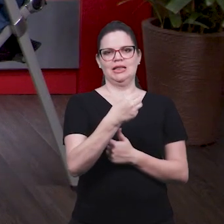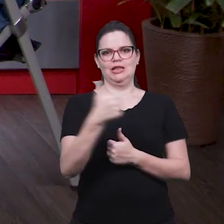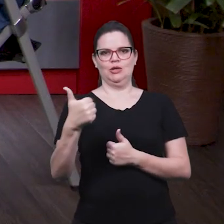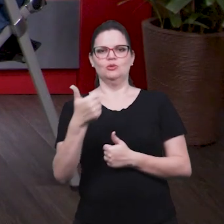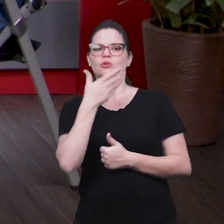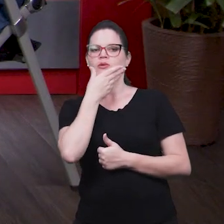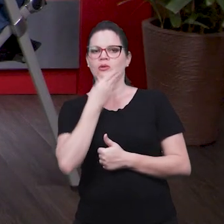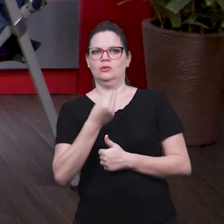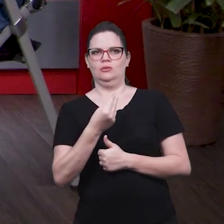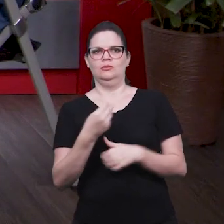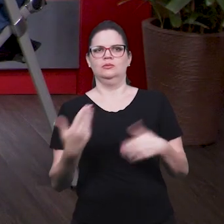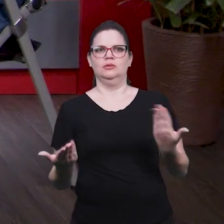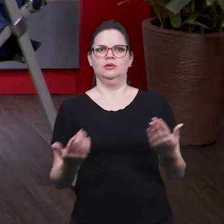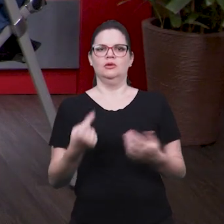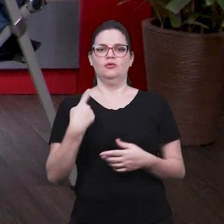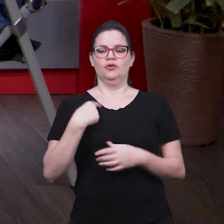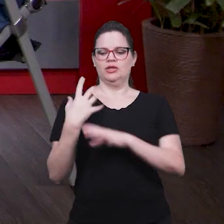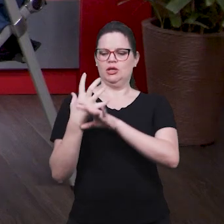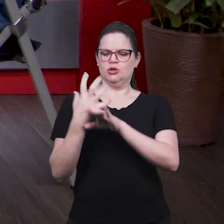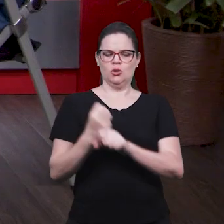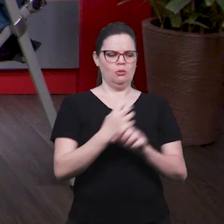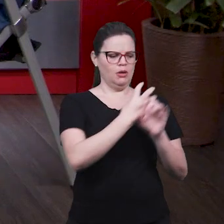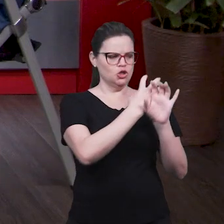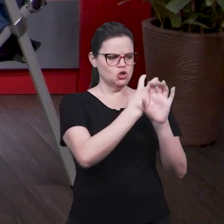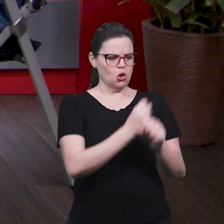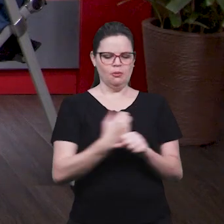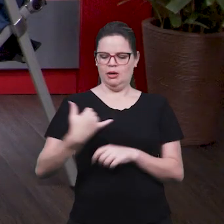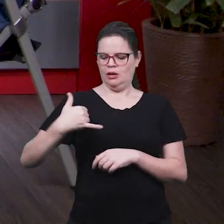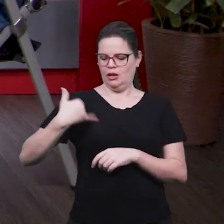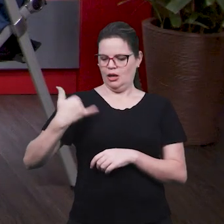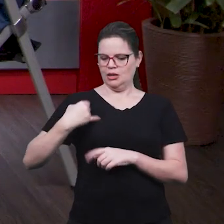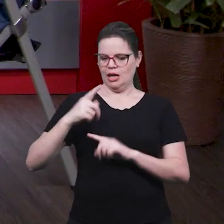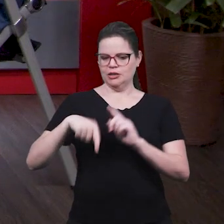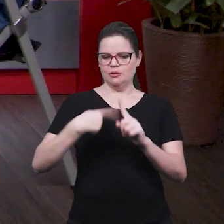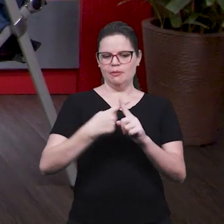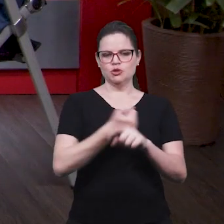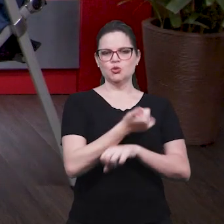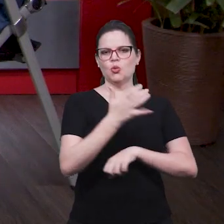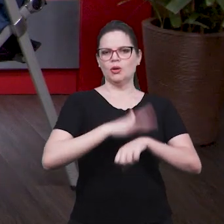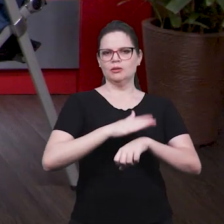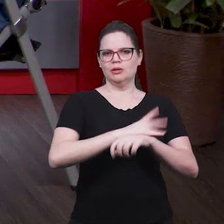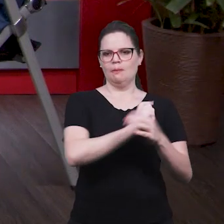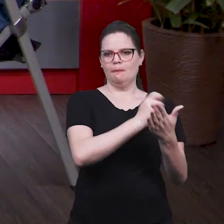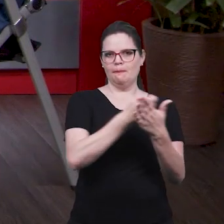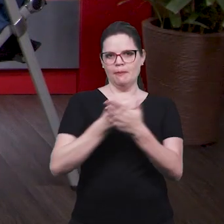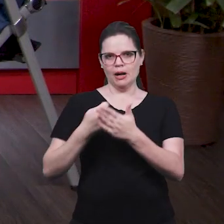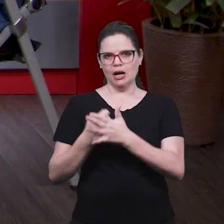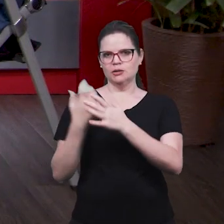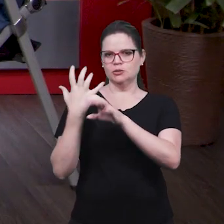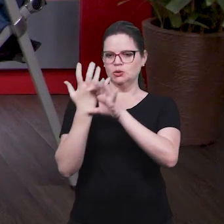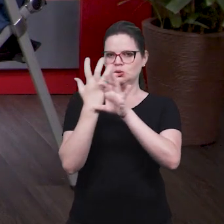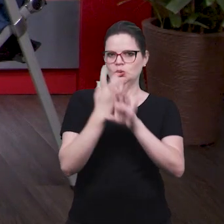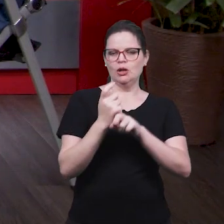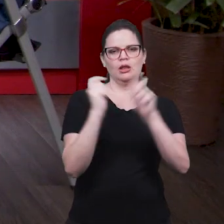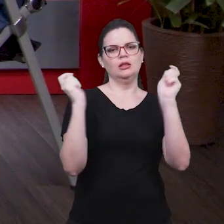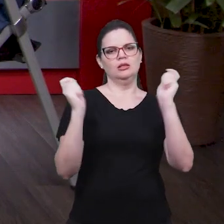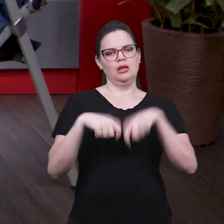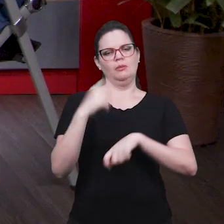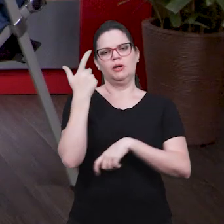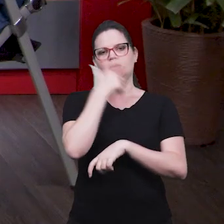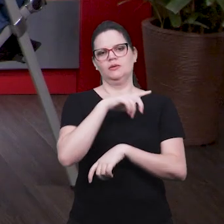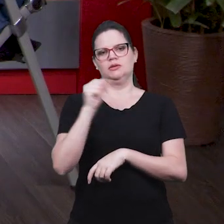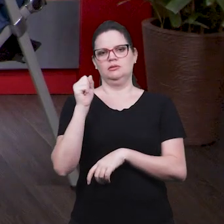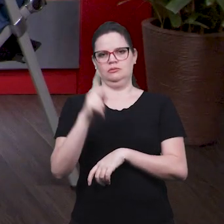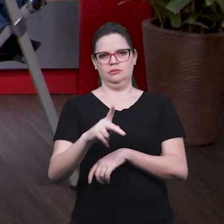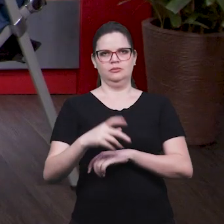e 101 para homem. Então, você somando aí as idades mais o tempo de contribuição para você